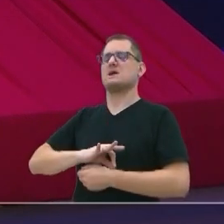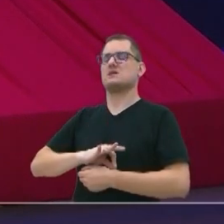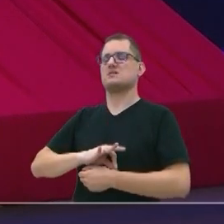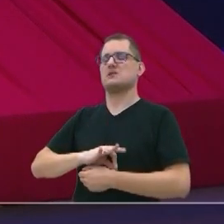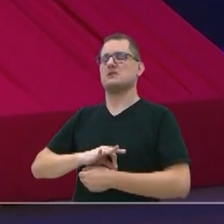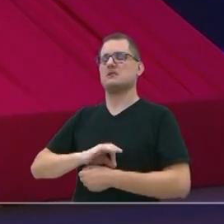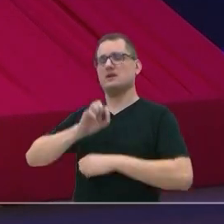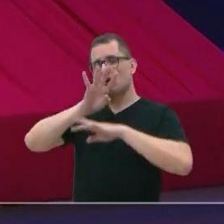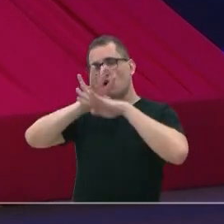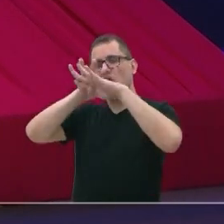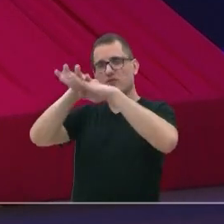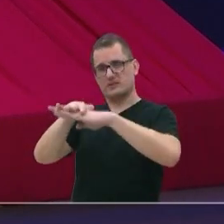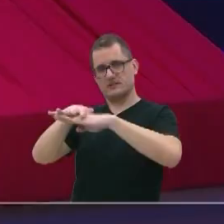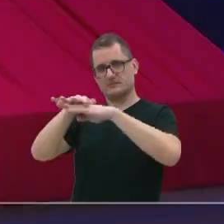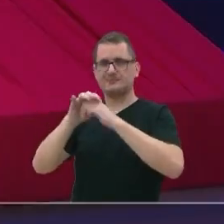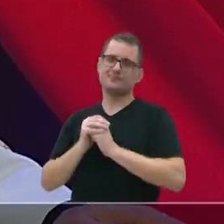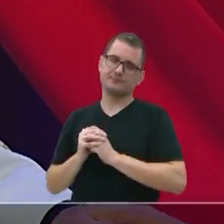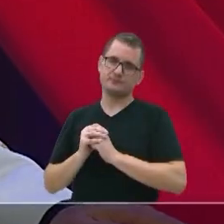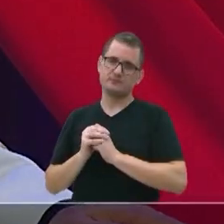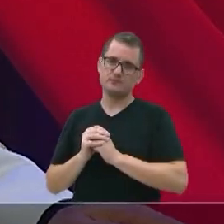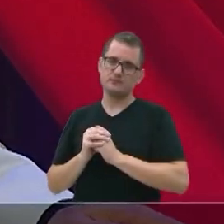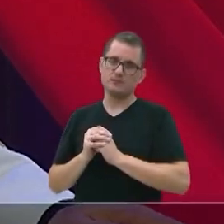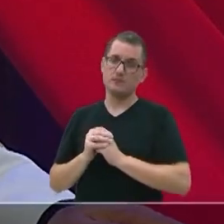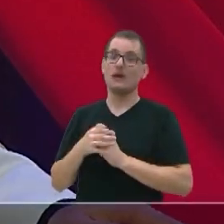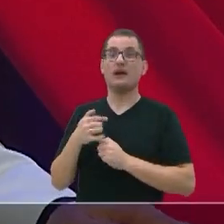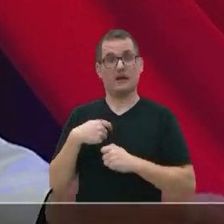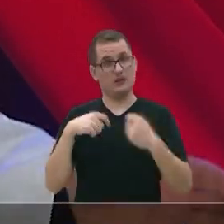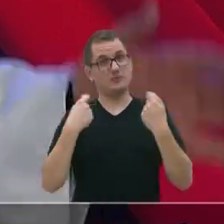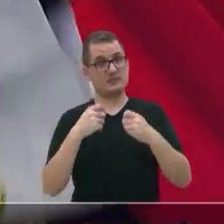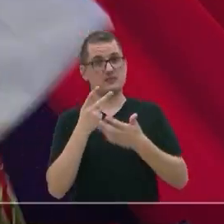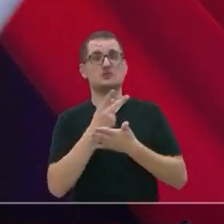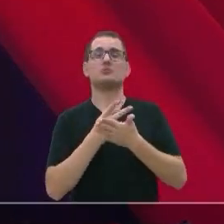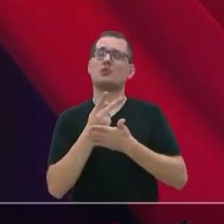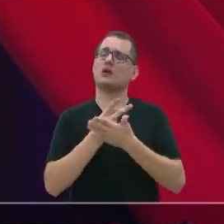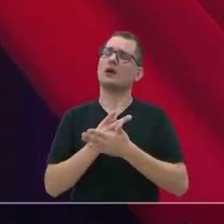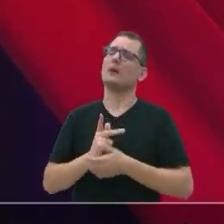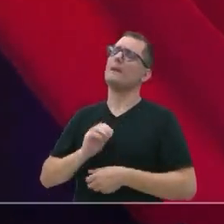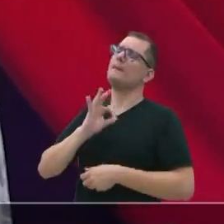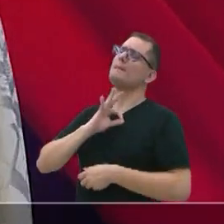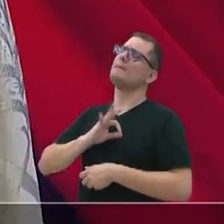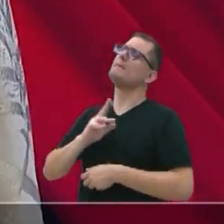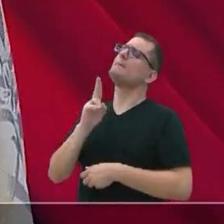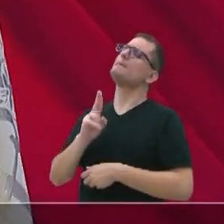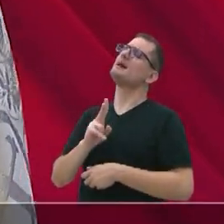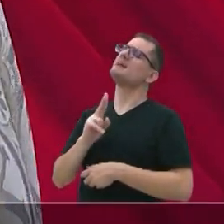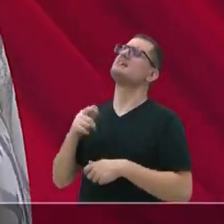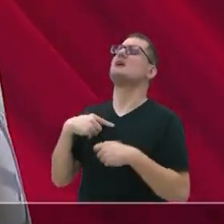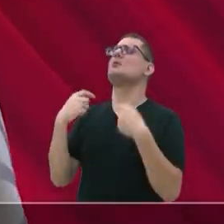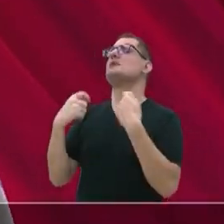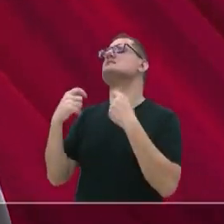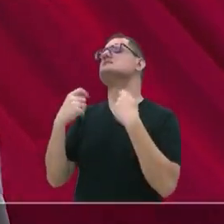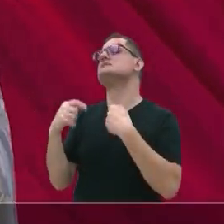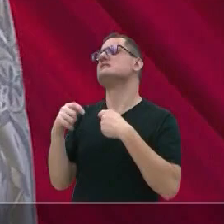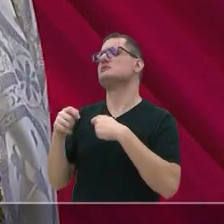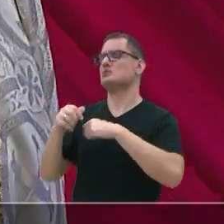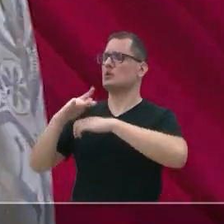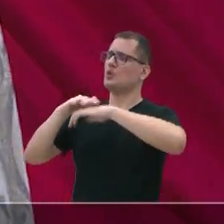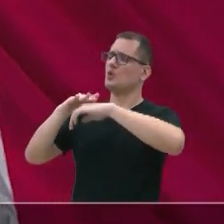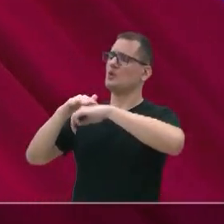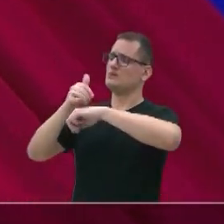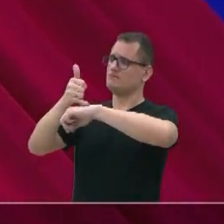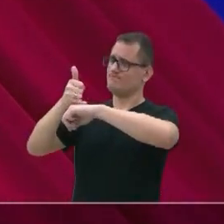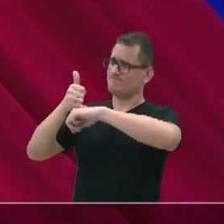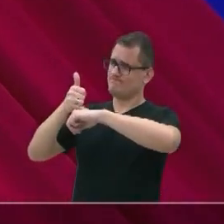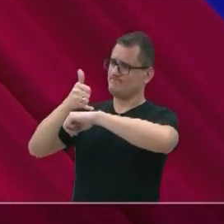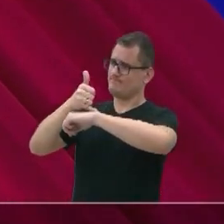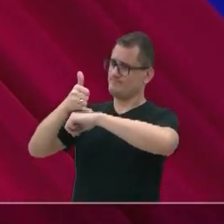confessar. Eu preciso procurar um padre e dizer: padre, eu preciso da unção dos enfermos. Por isso